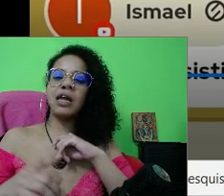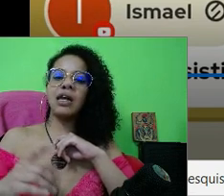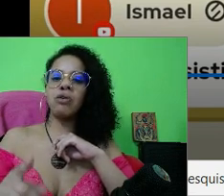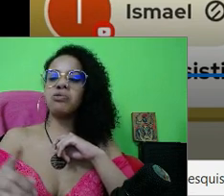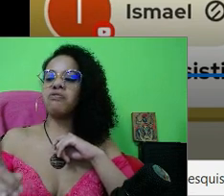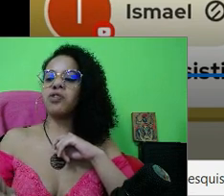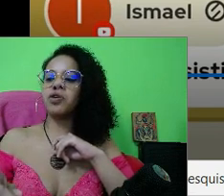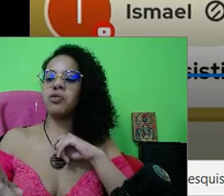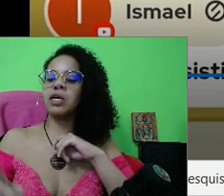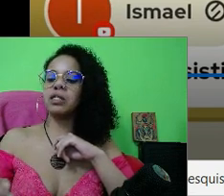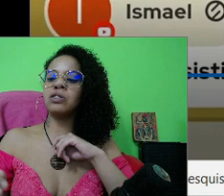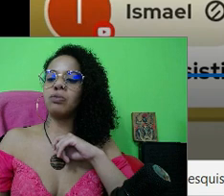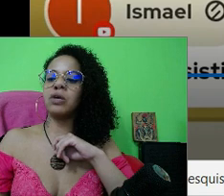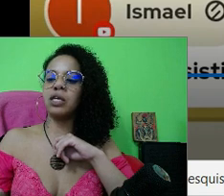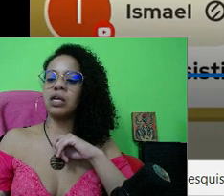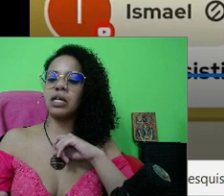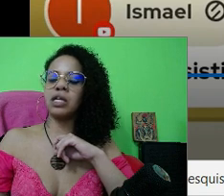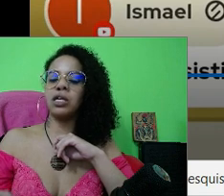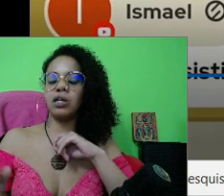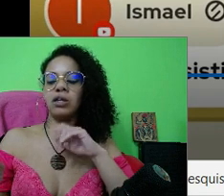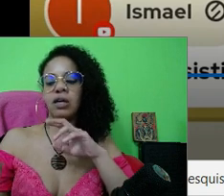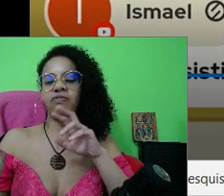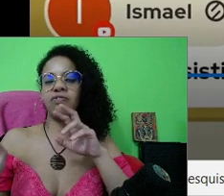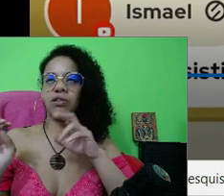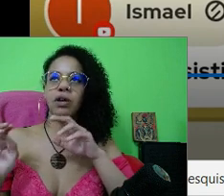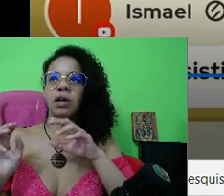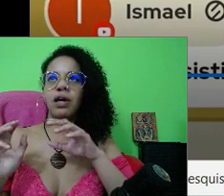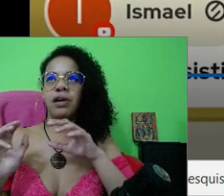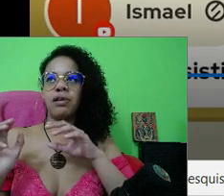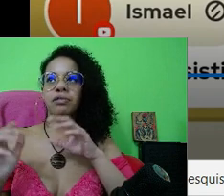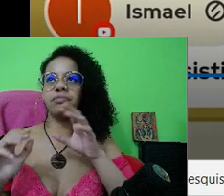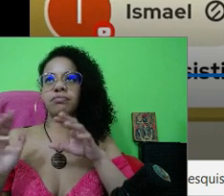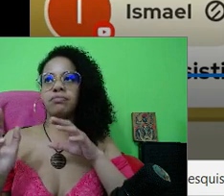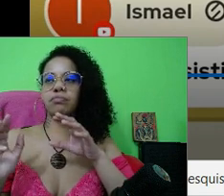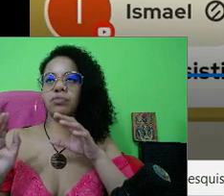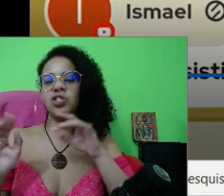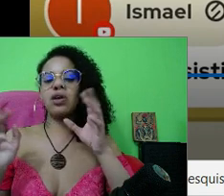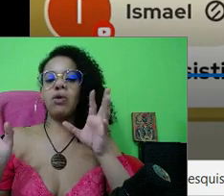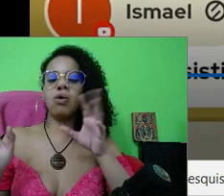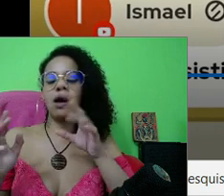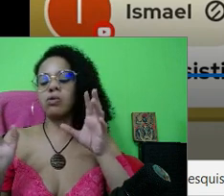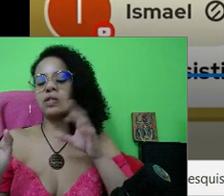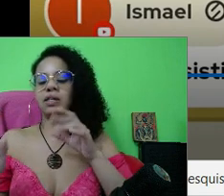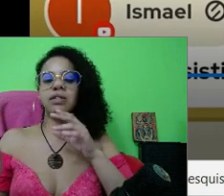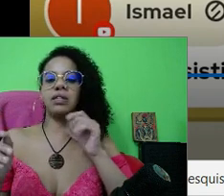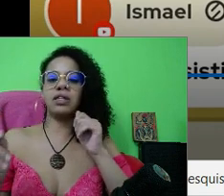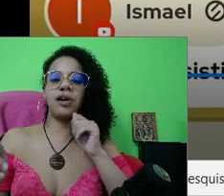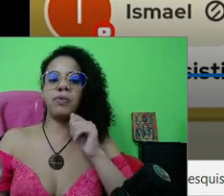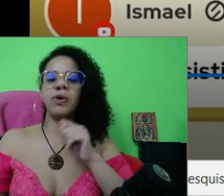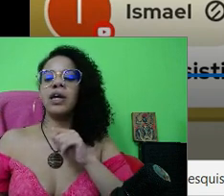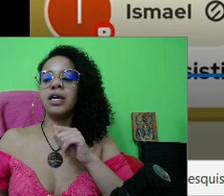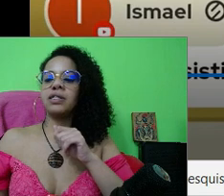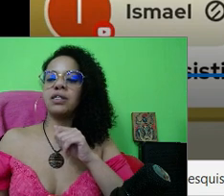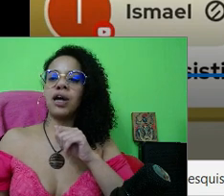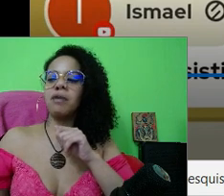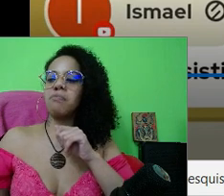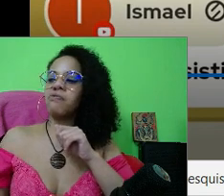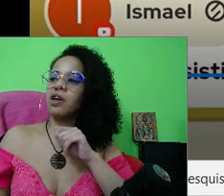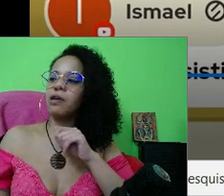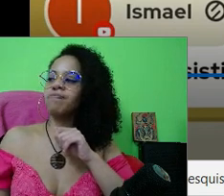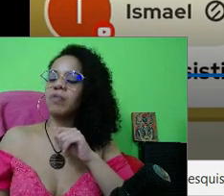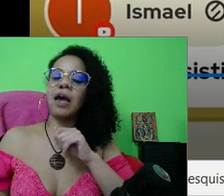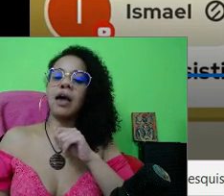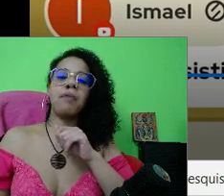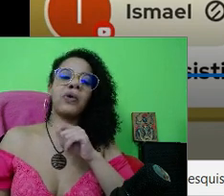Ah não não foi o Ian da Soberana que enfim gerou algo assim esse termo esse